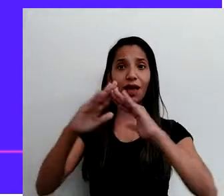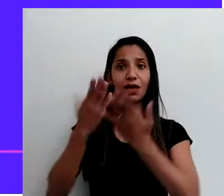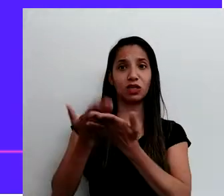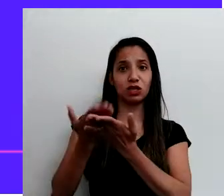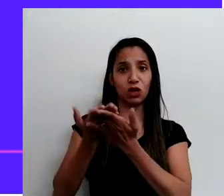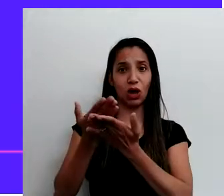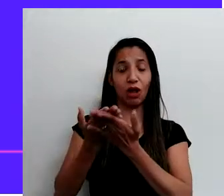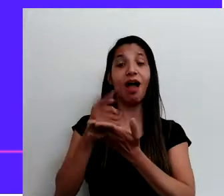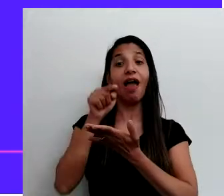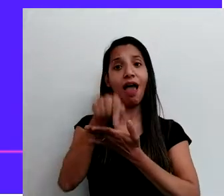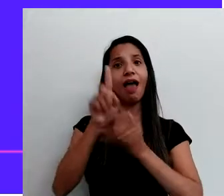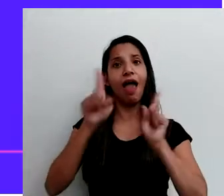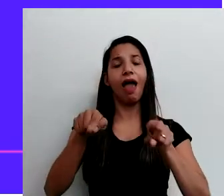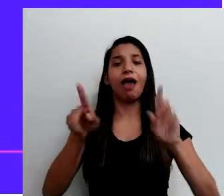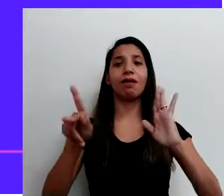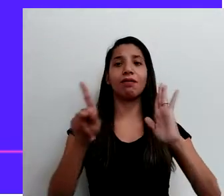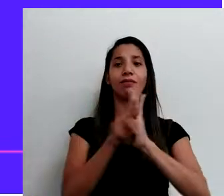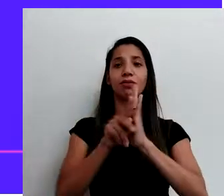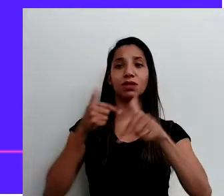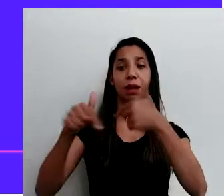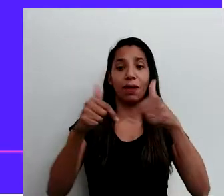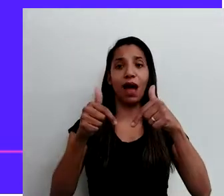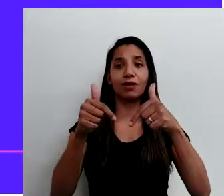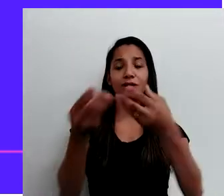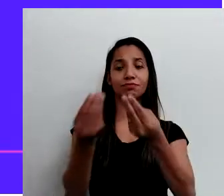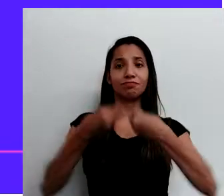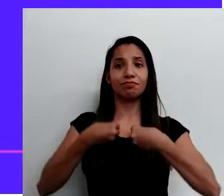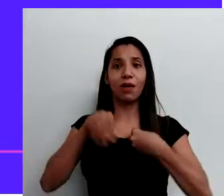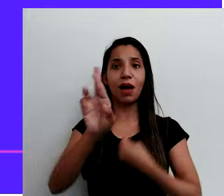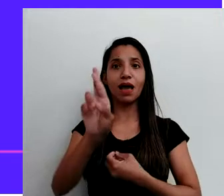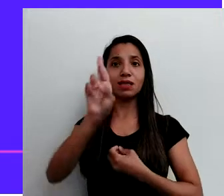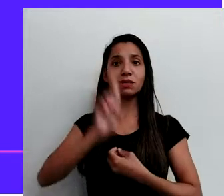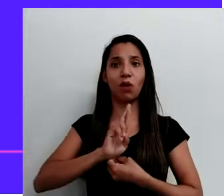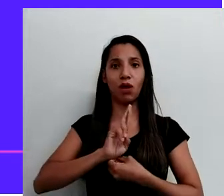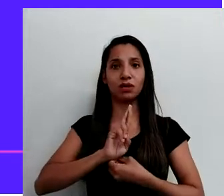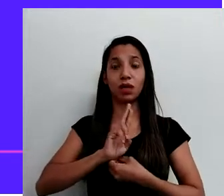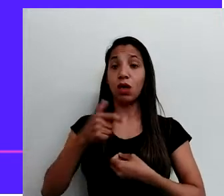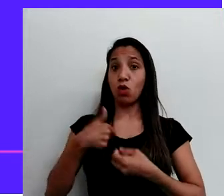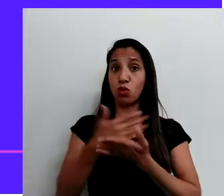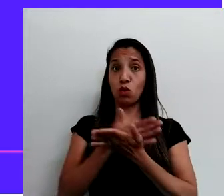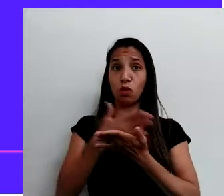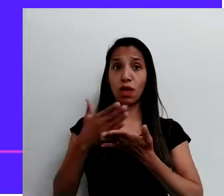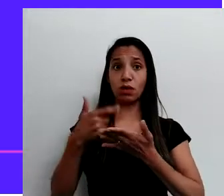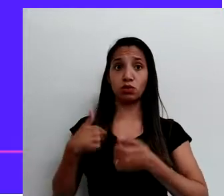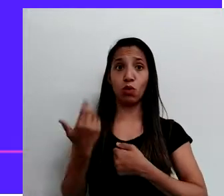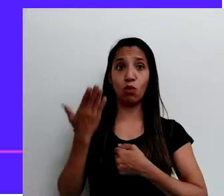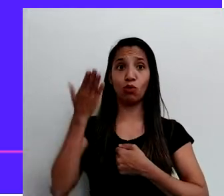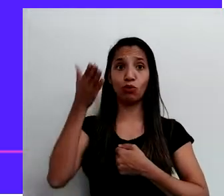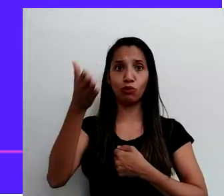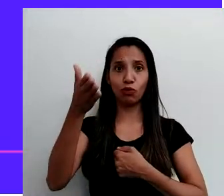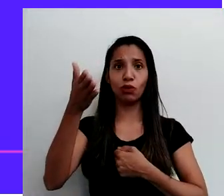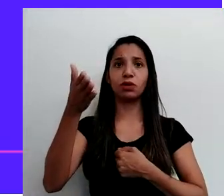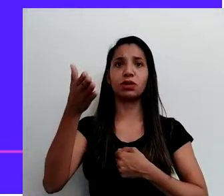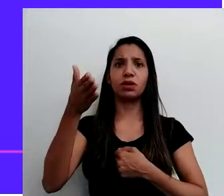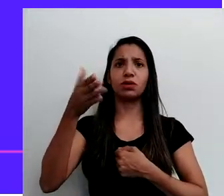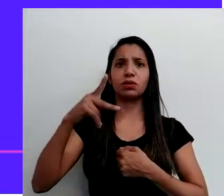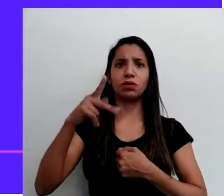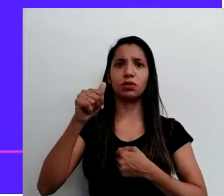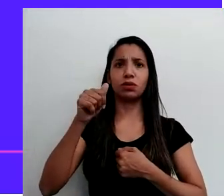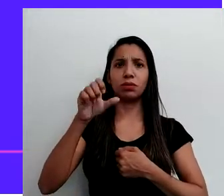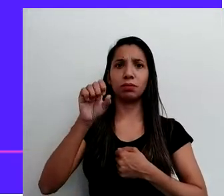era, eu, a princípio, fui ao Paquistão para escrever uma história, um